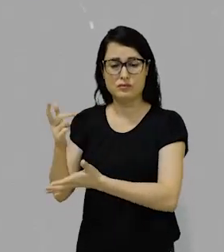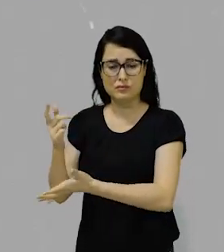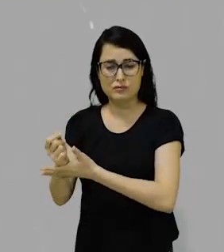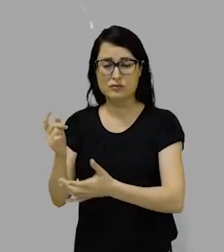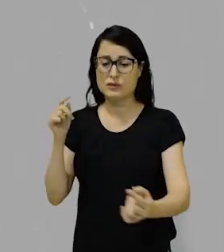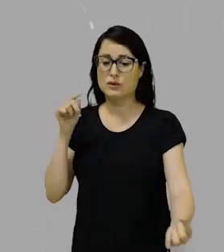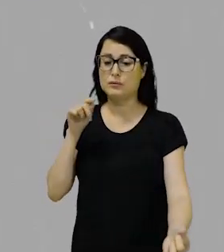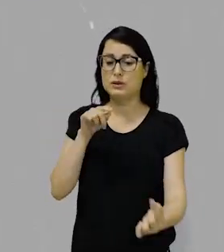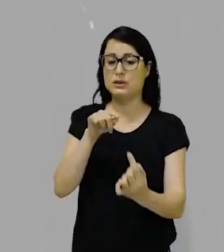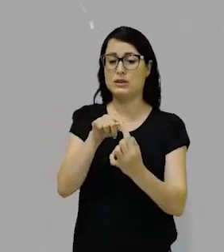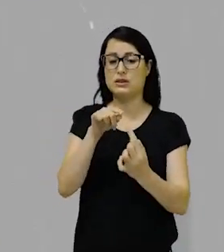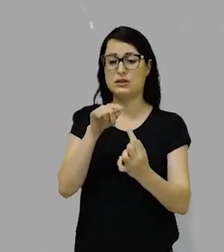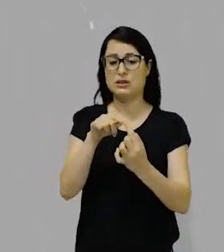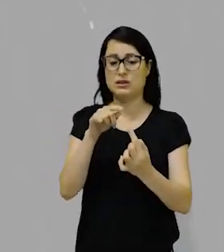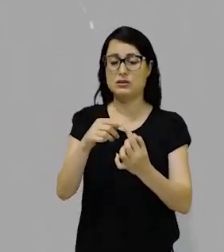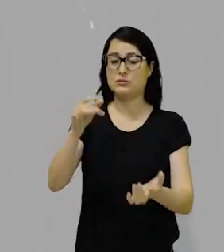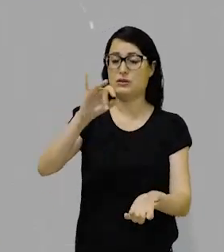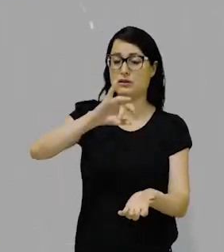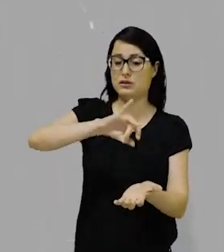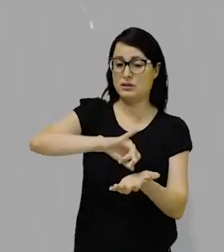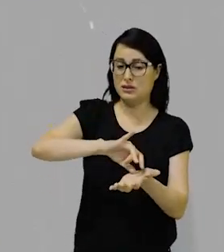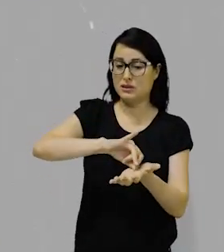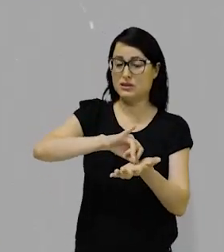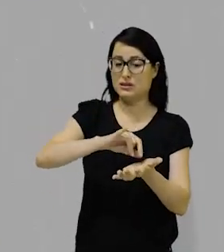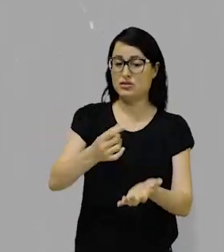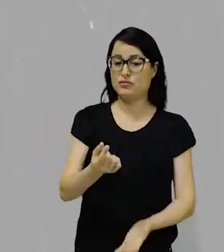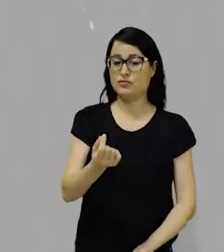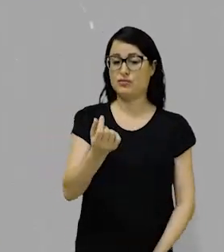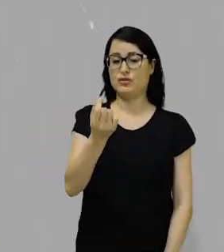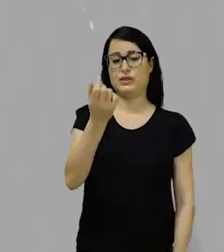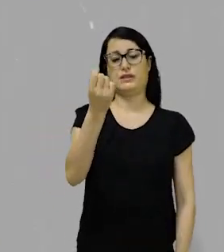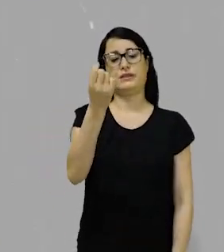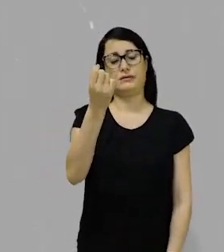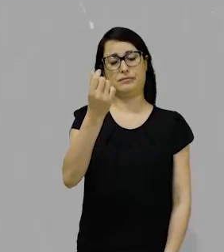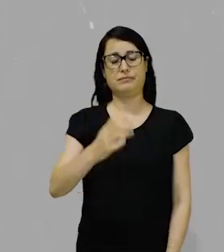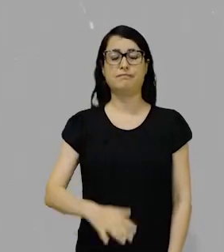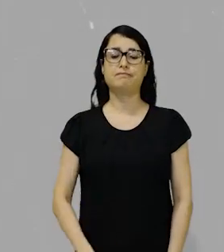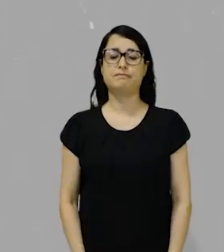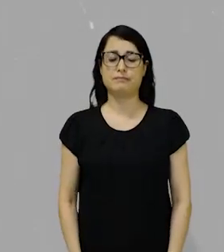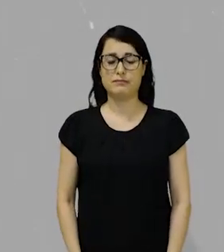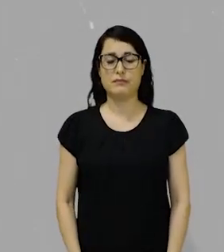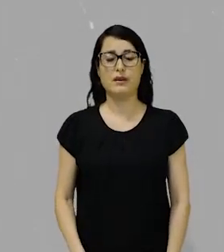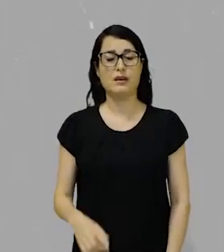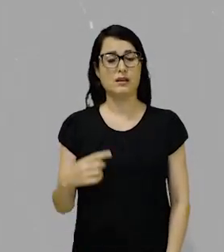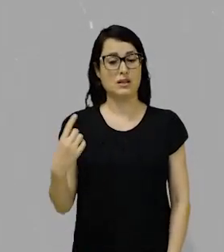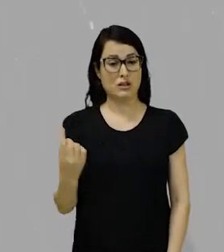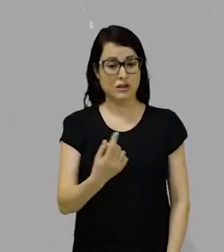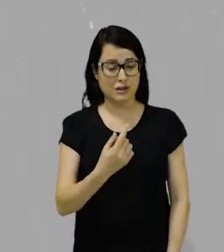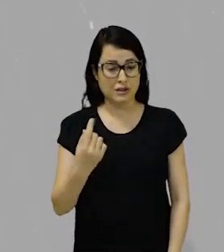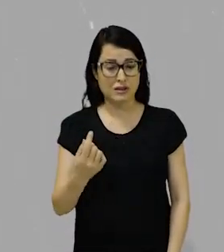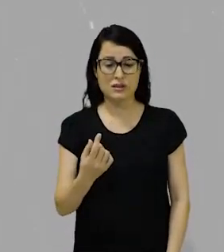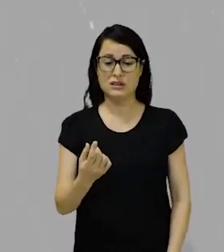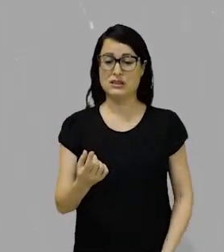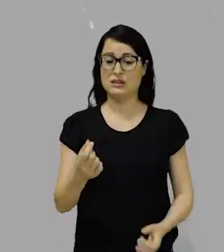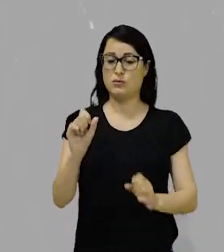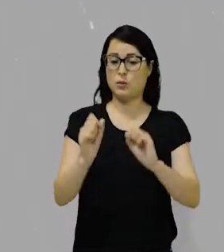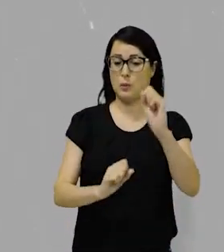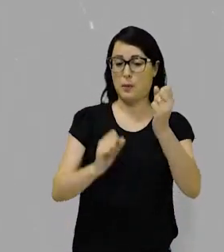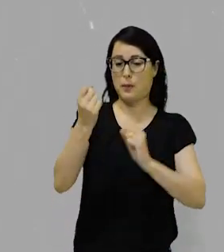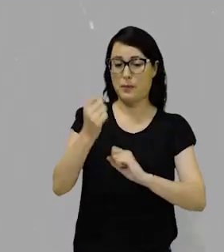objetivo central do capitalismo, que é o lucro, galera, tá? Então, para que eu produza mais, eu preciso de